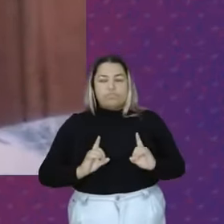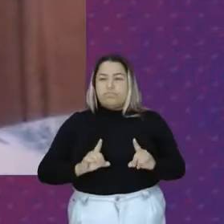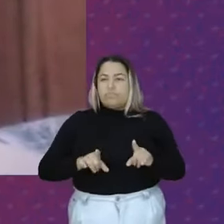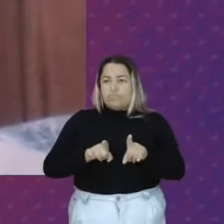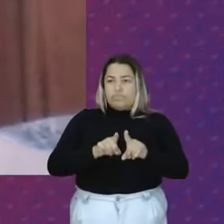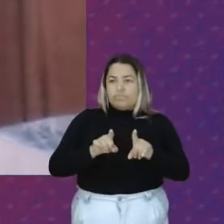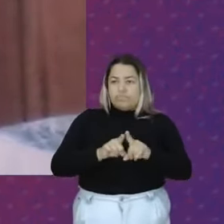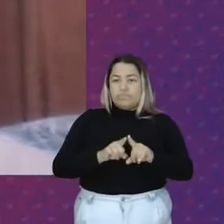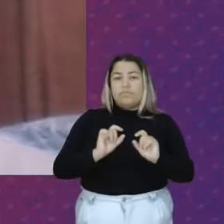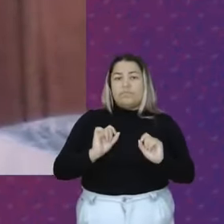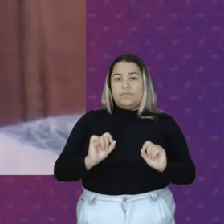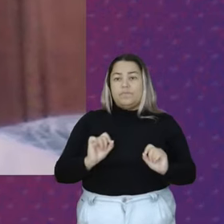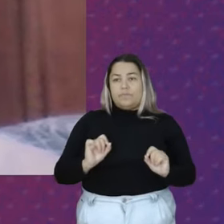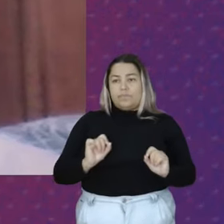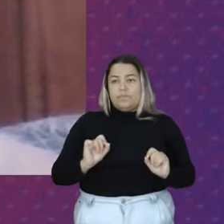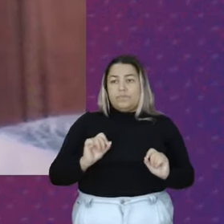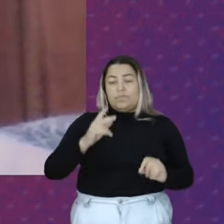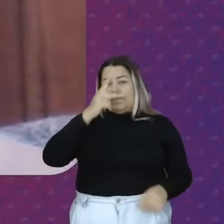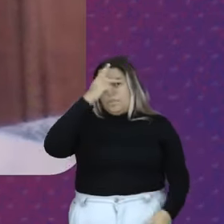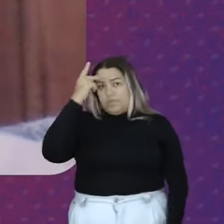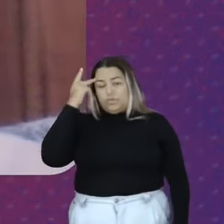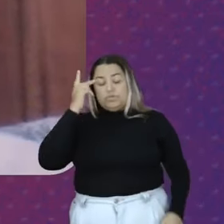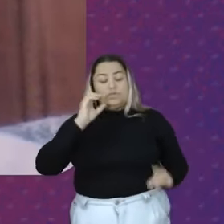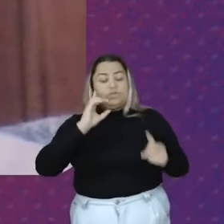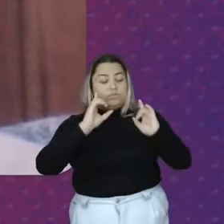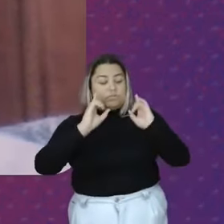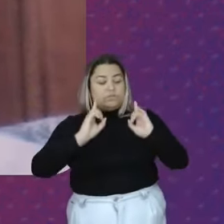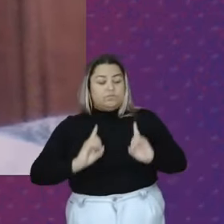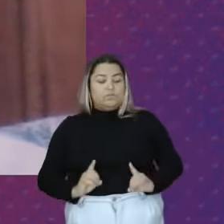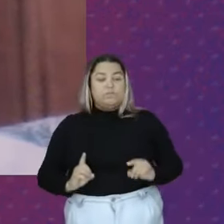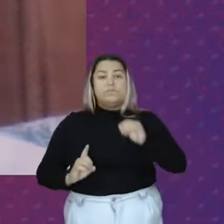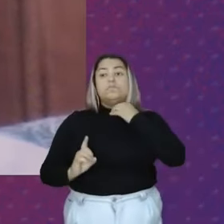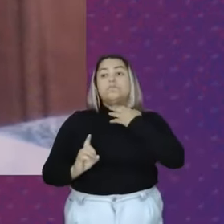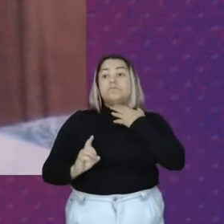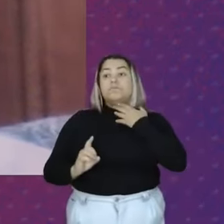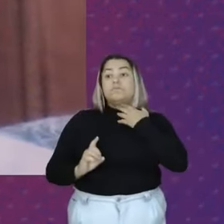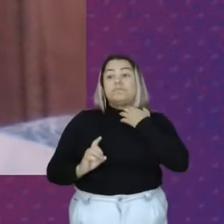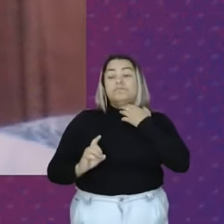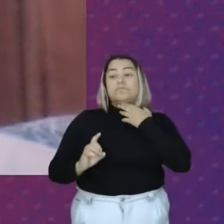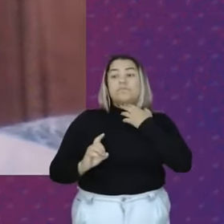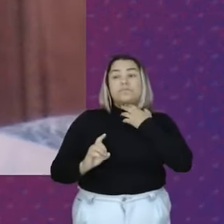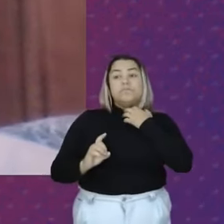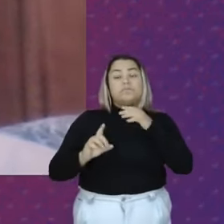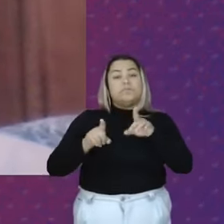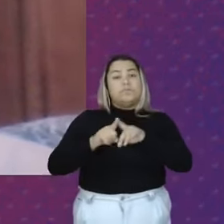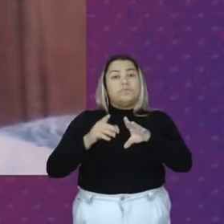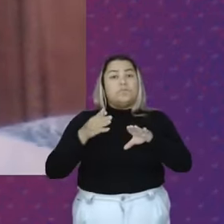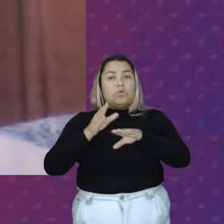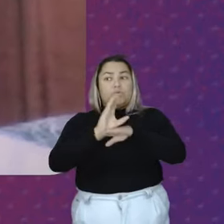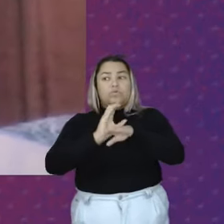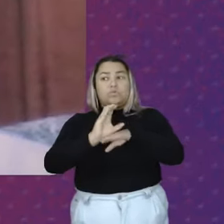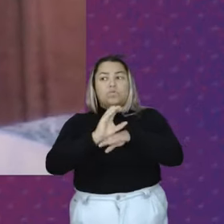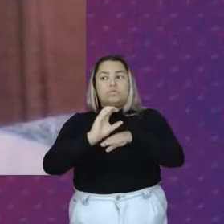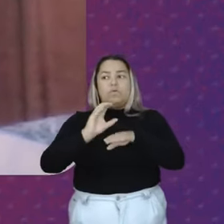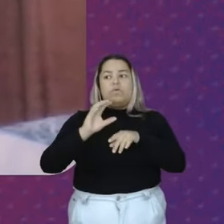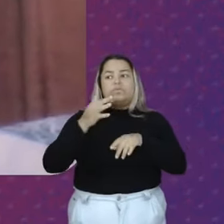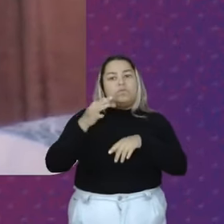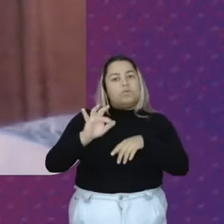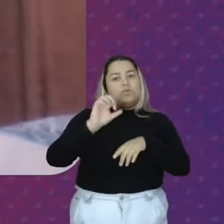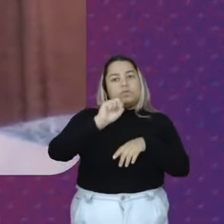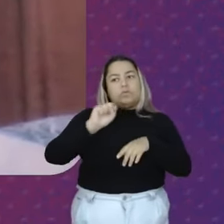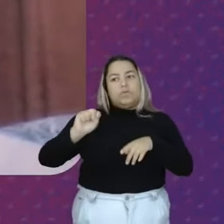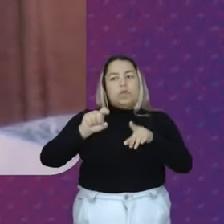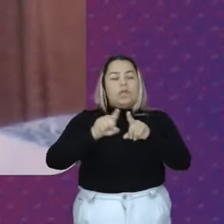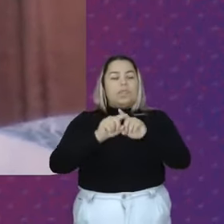gente está previsto né o direito à pessoa com deficiência eh o direito de ser tratado sem administração Desde da Constituição Federal de 88 tem a convenção da